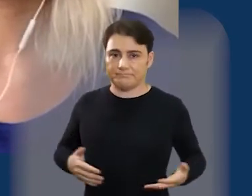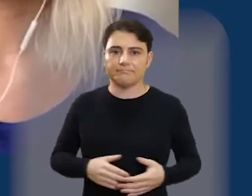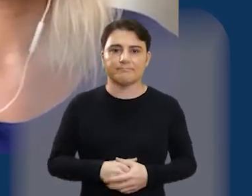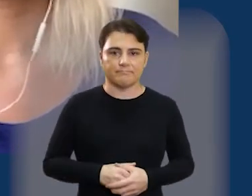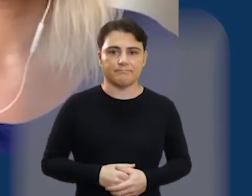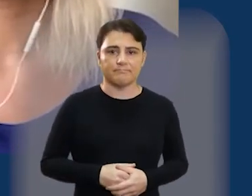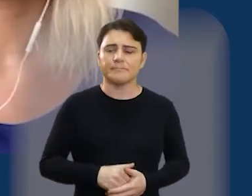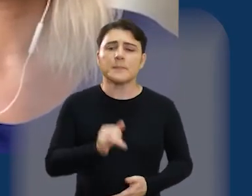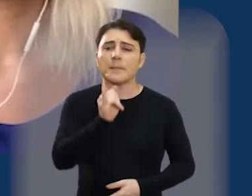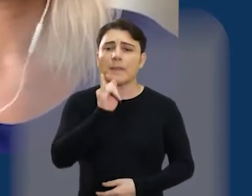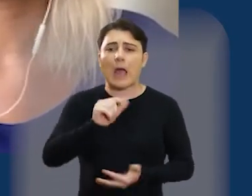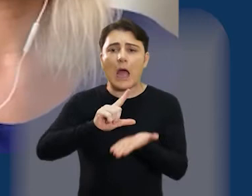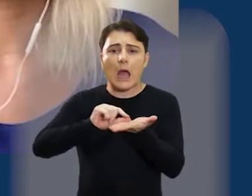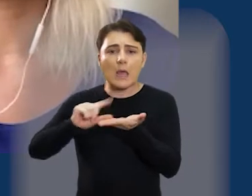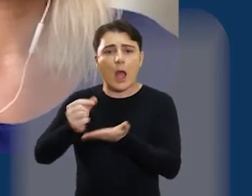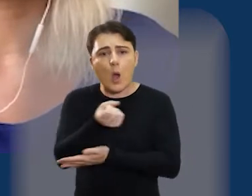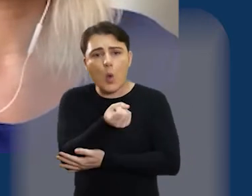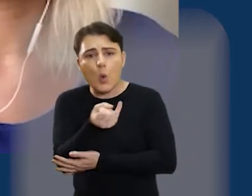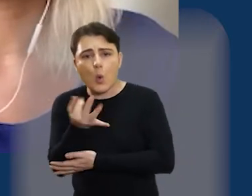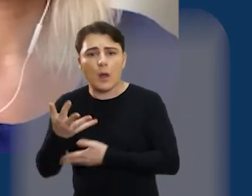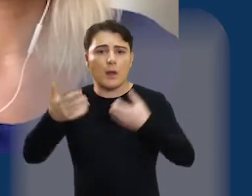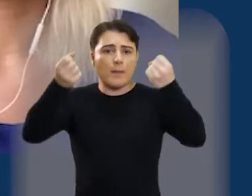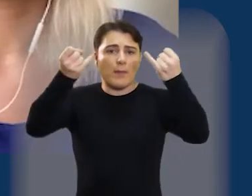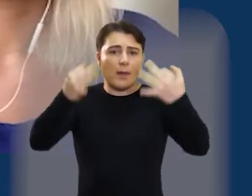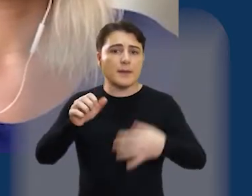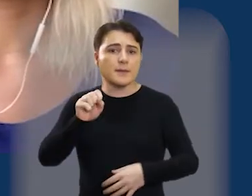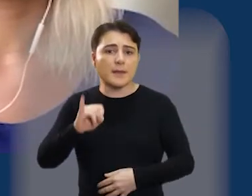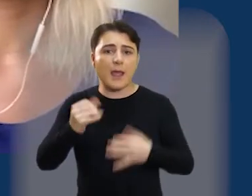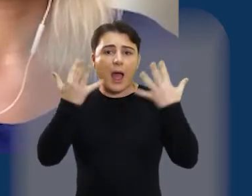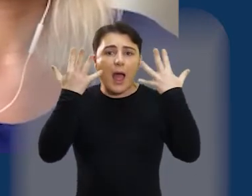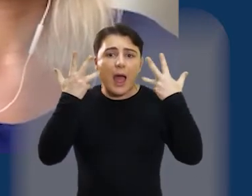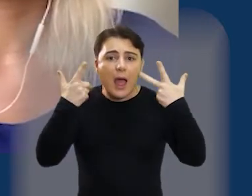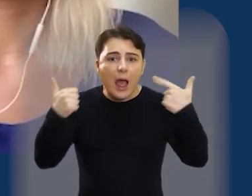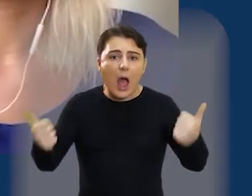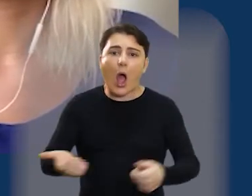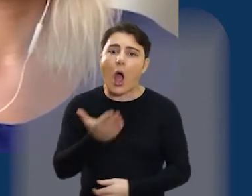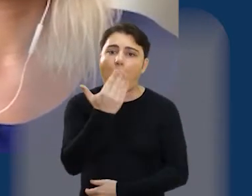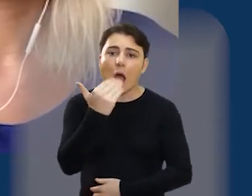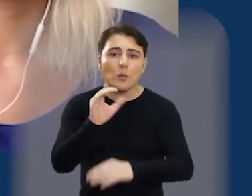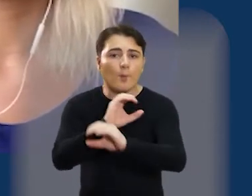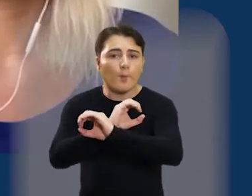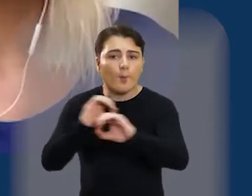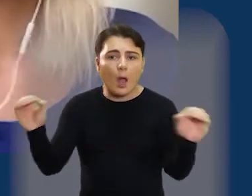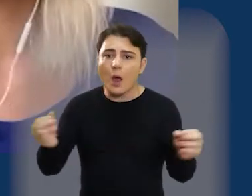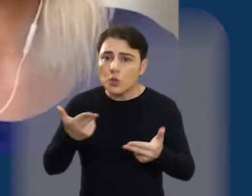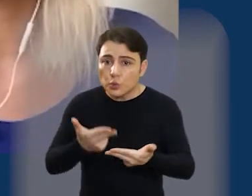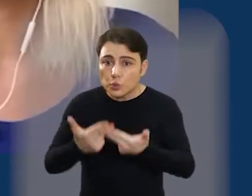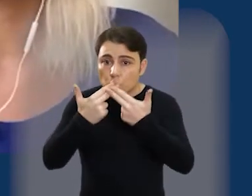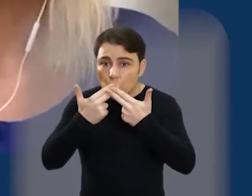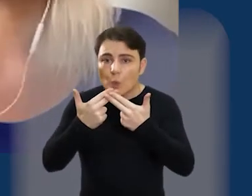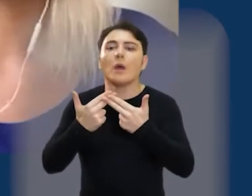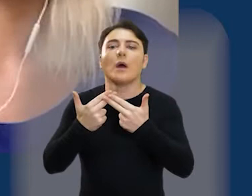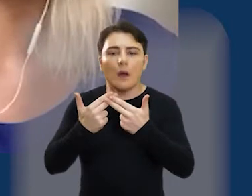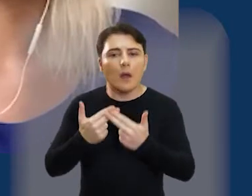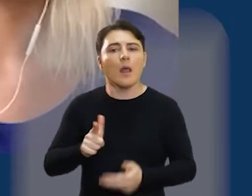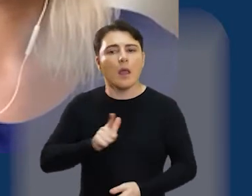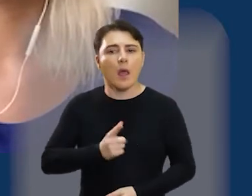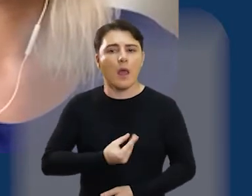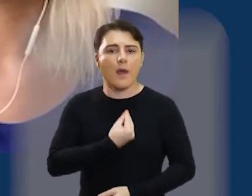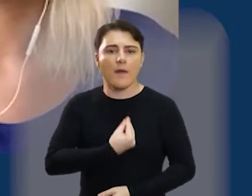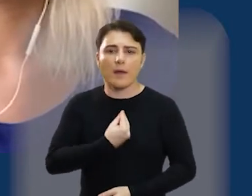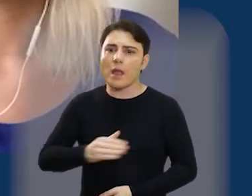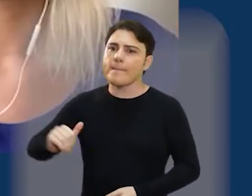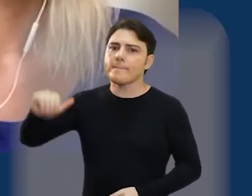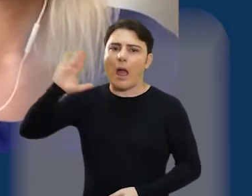Vários estudos mostraram que em animais eles até aumentam a longevidade quando ficam muito tempo em